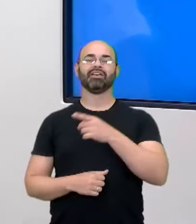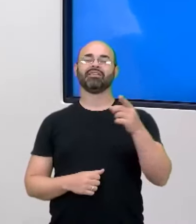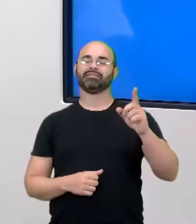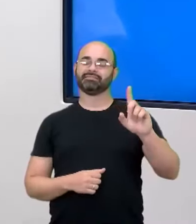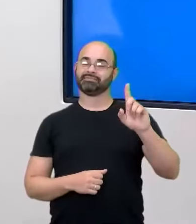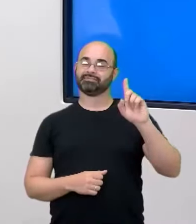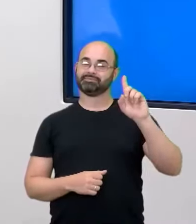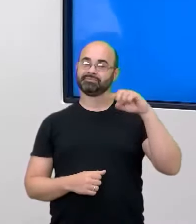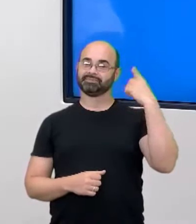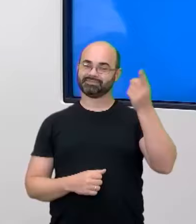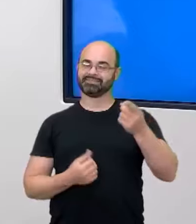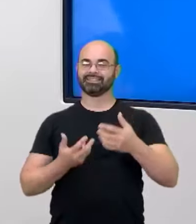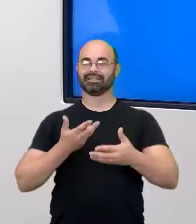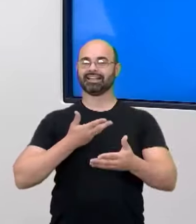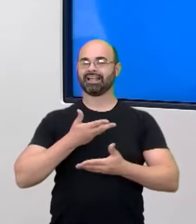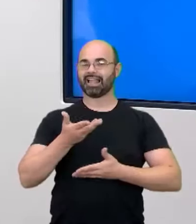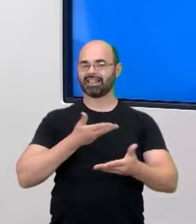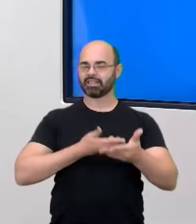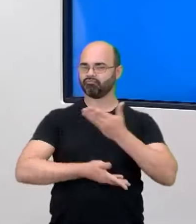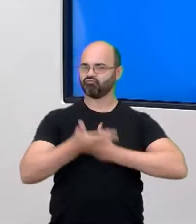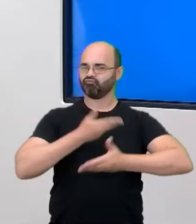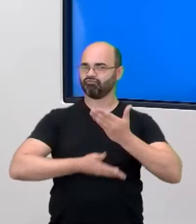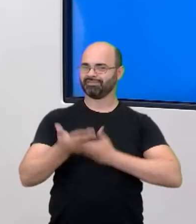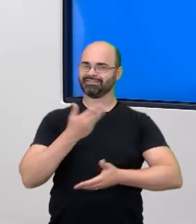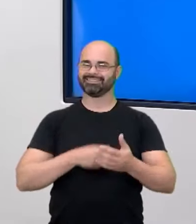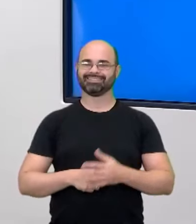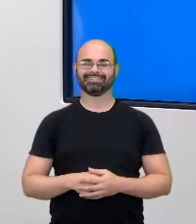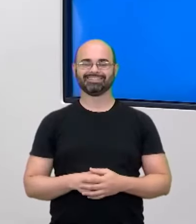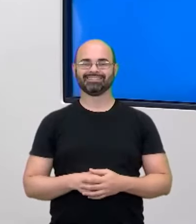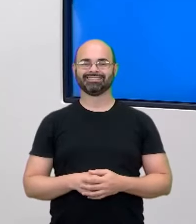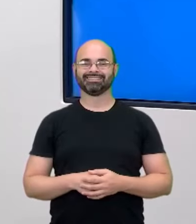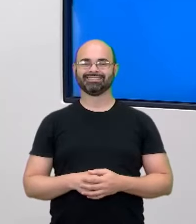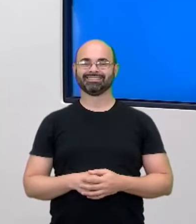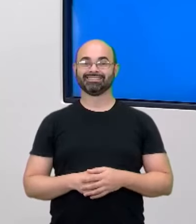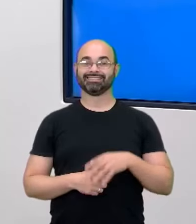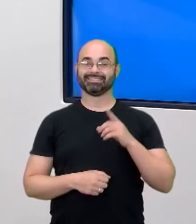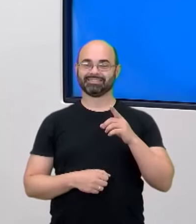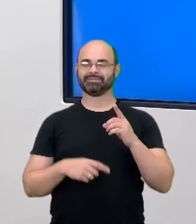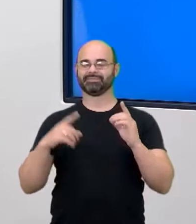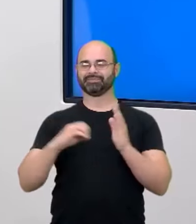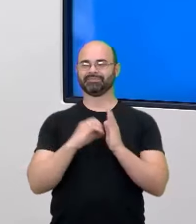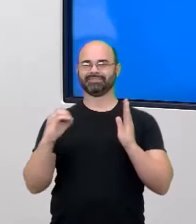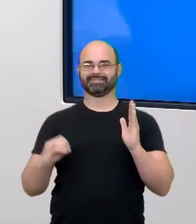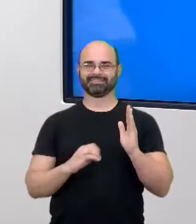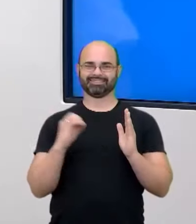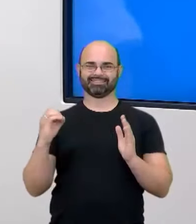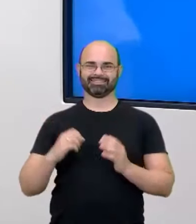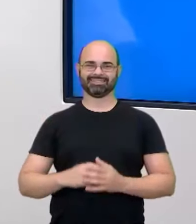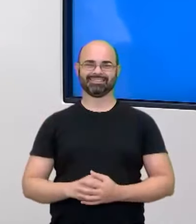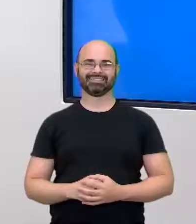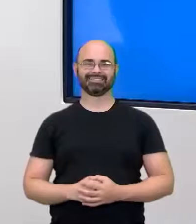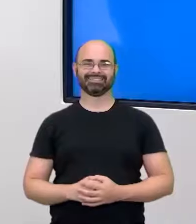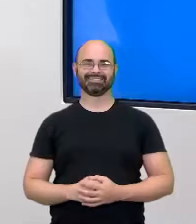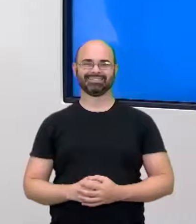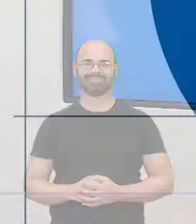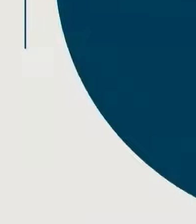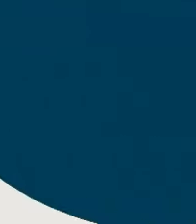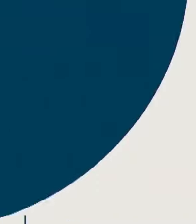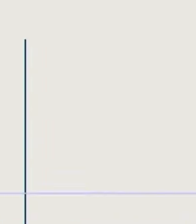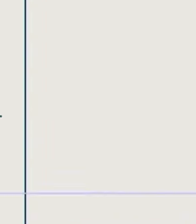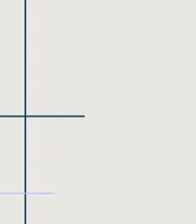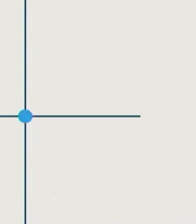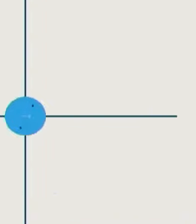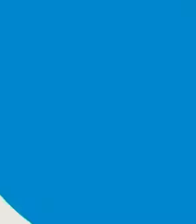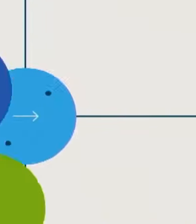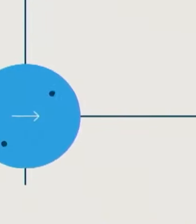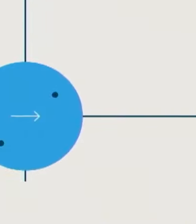nas interações subsequentes e solta a vinheta!